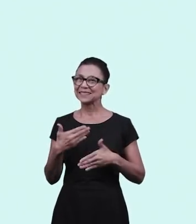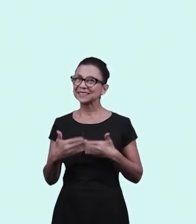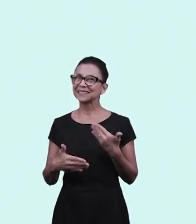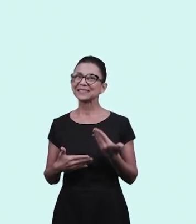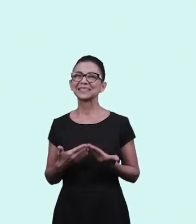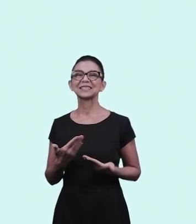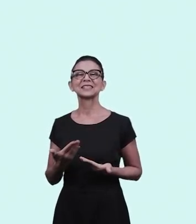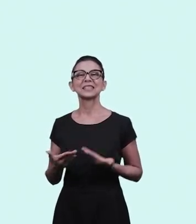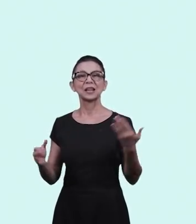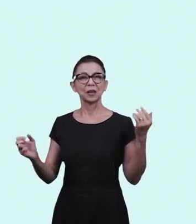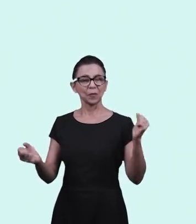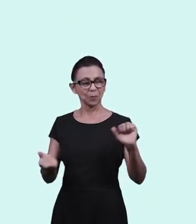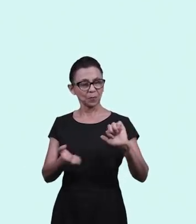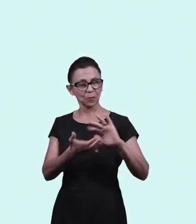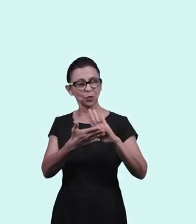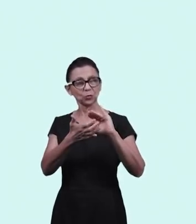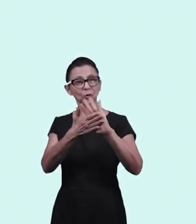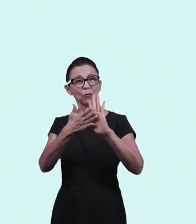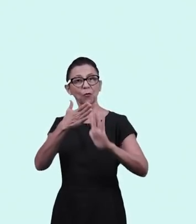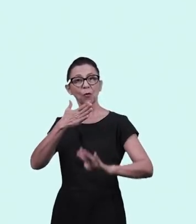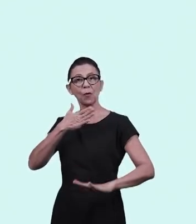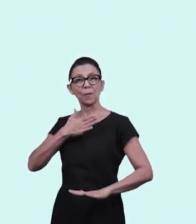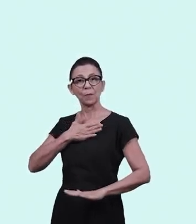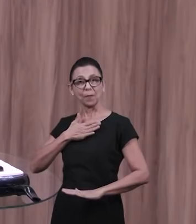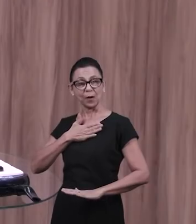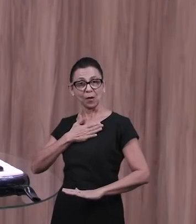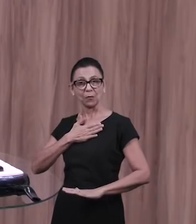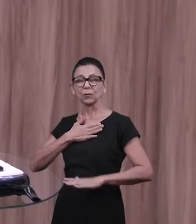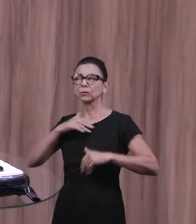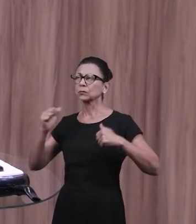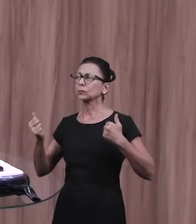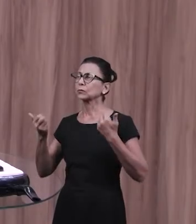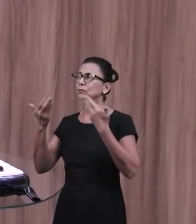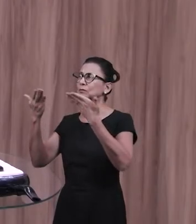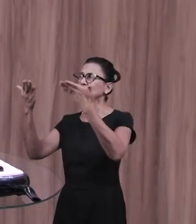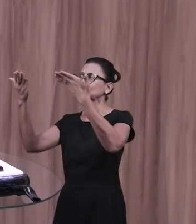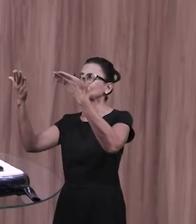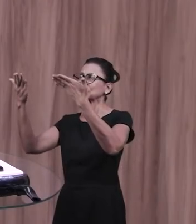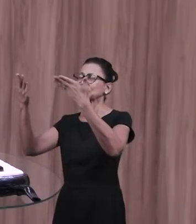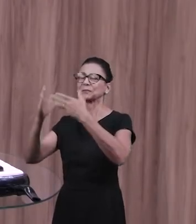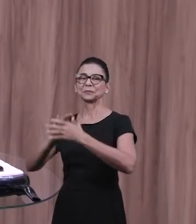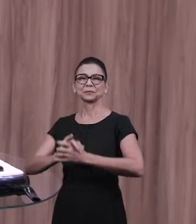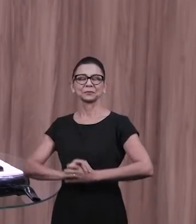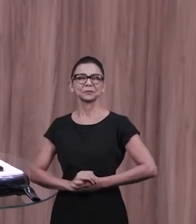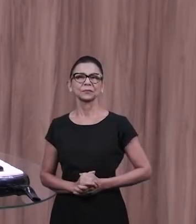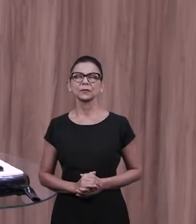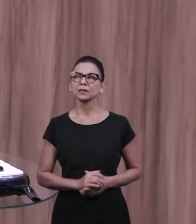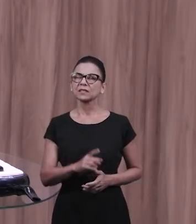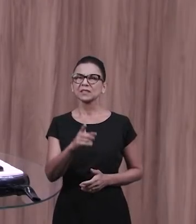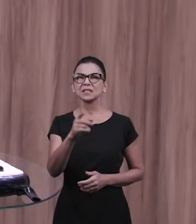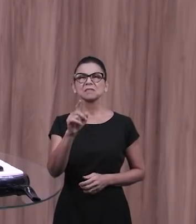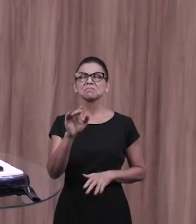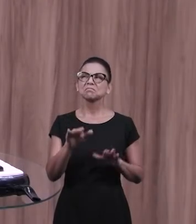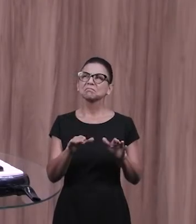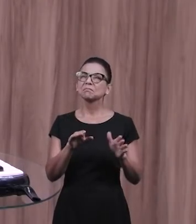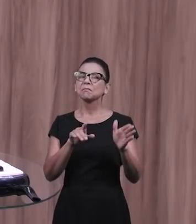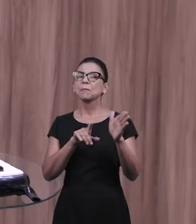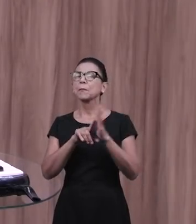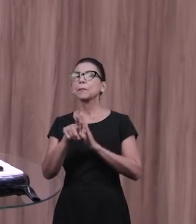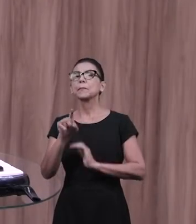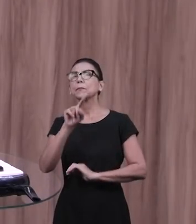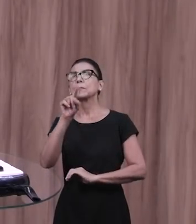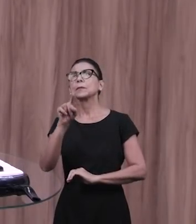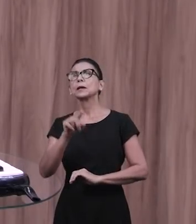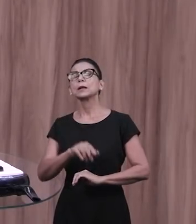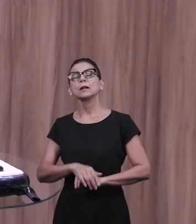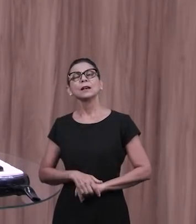meu canto eu o louvarei. Mas vocês devem estar perguntando, quando vamos ouvir